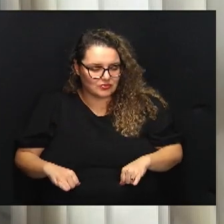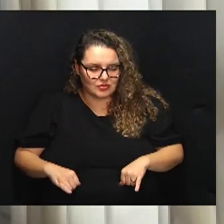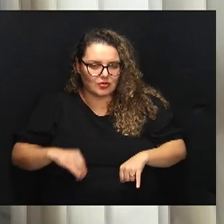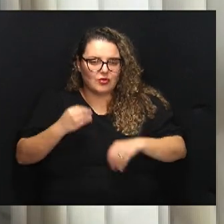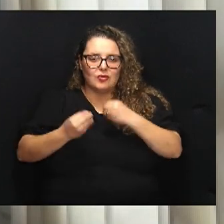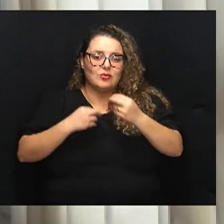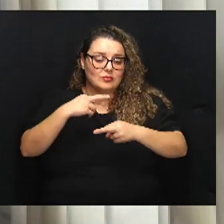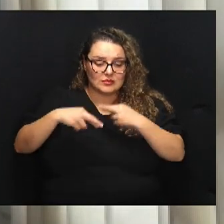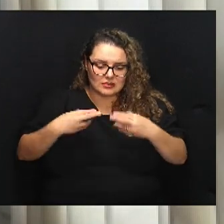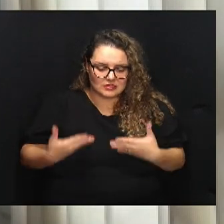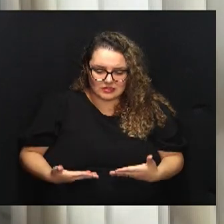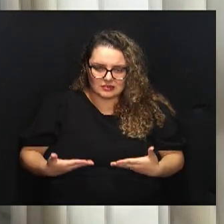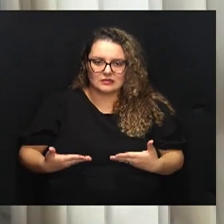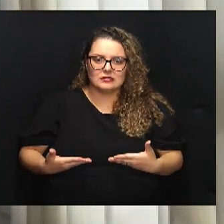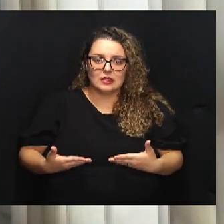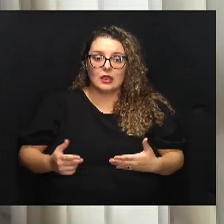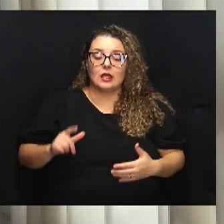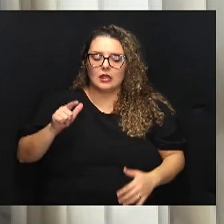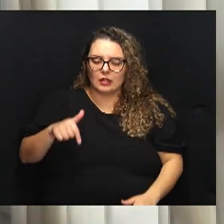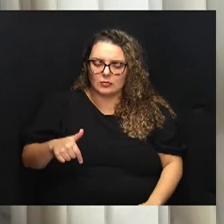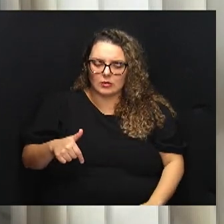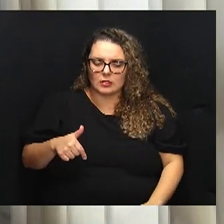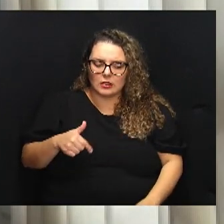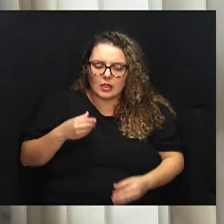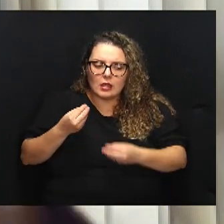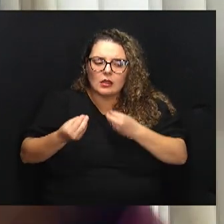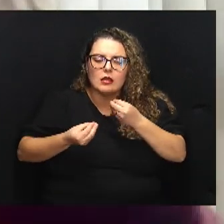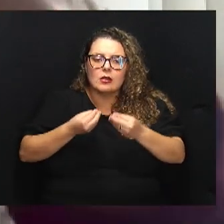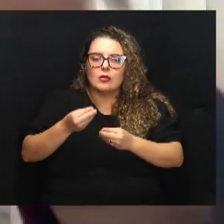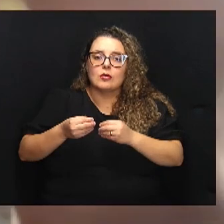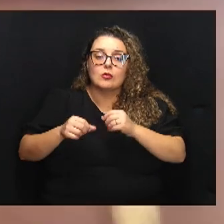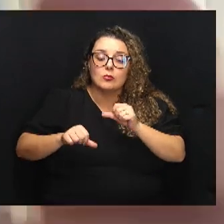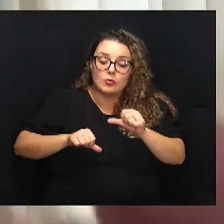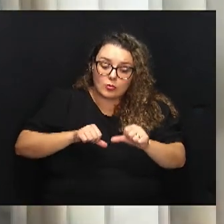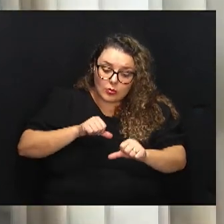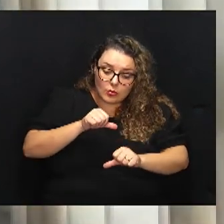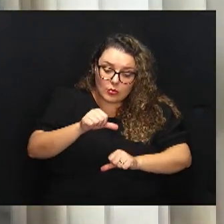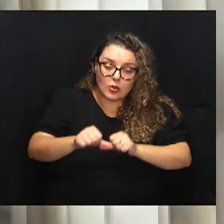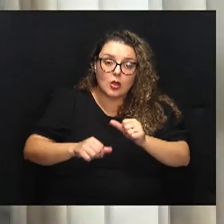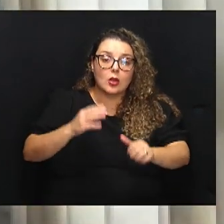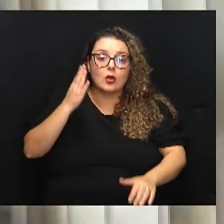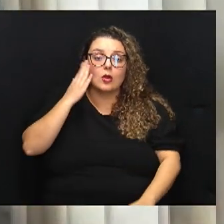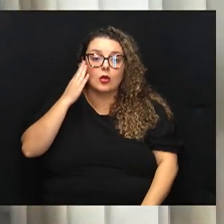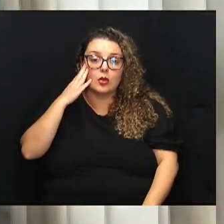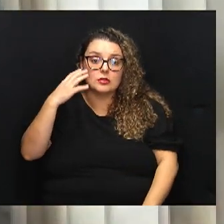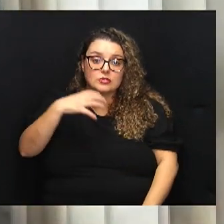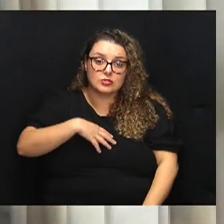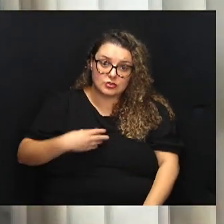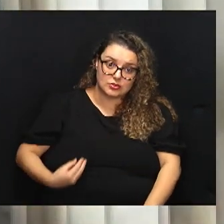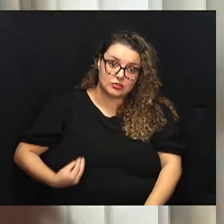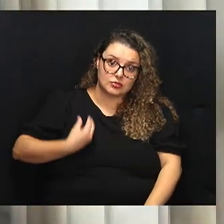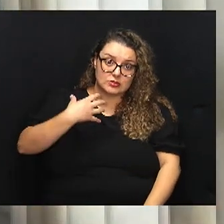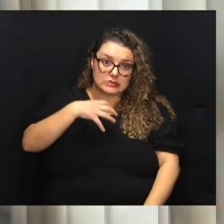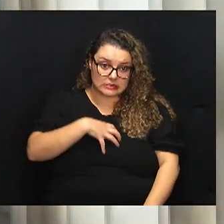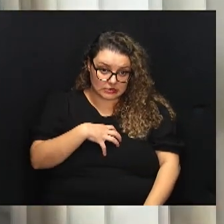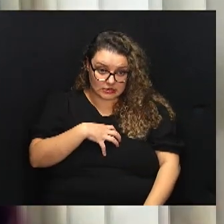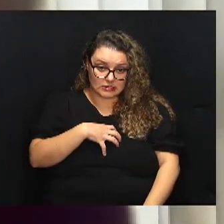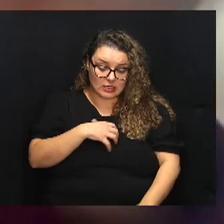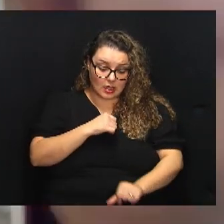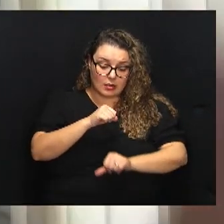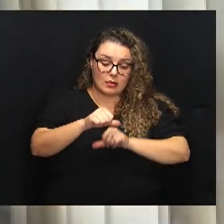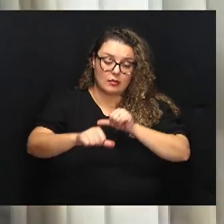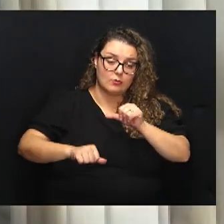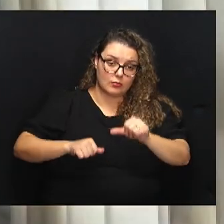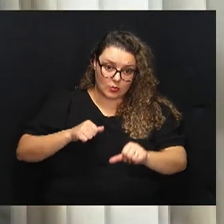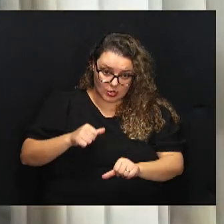a ela, e a partir daí, como é que você pode modificar esse seu estado de sentimento, esse seu